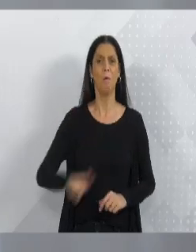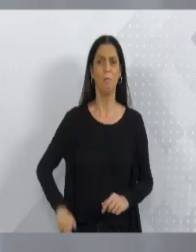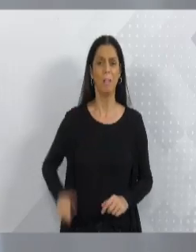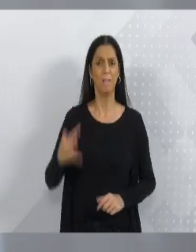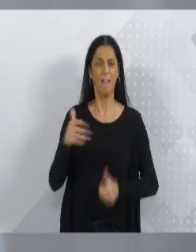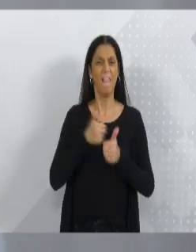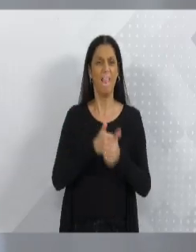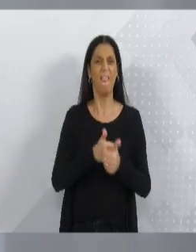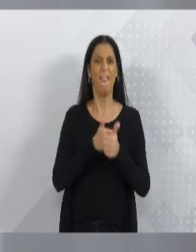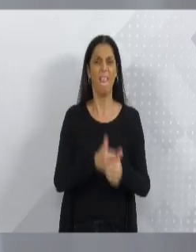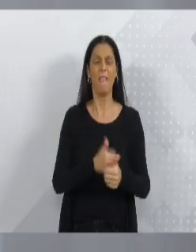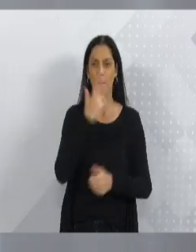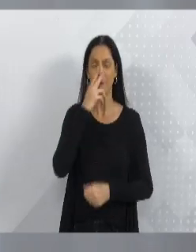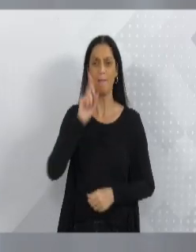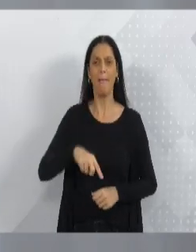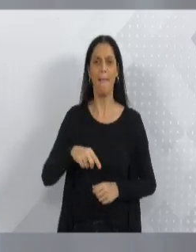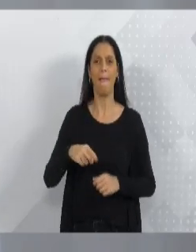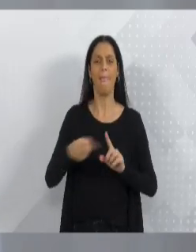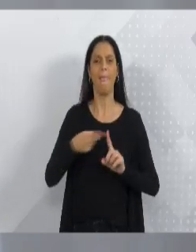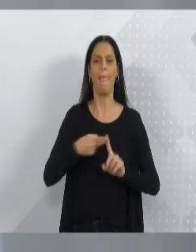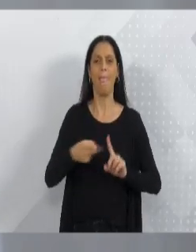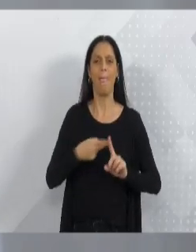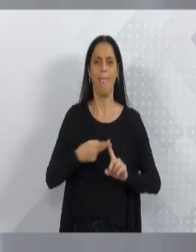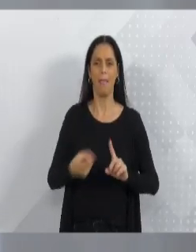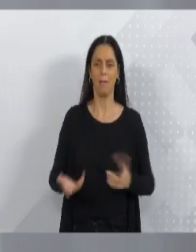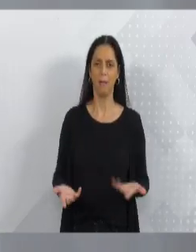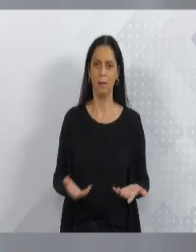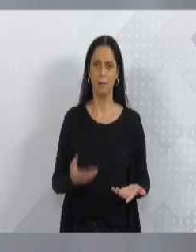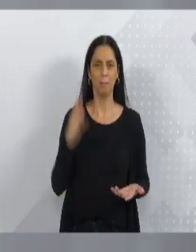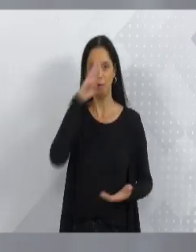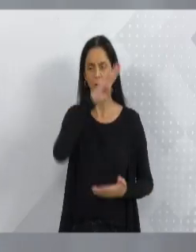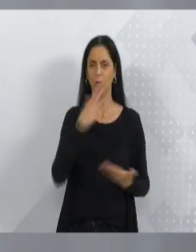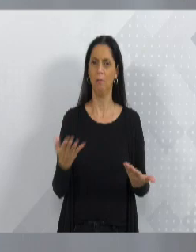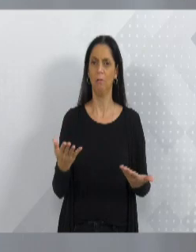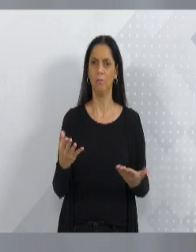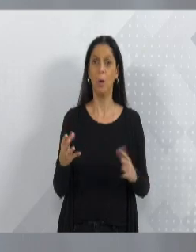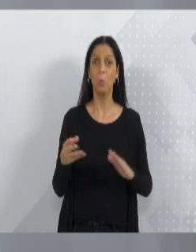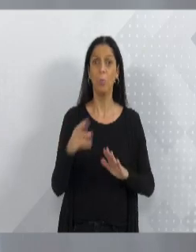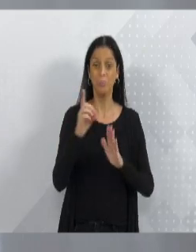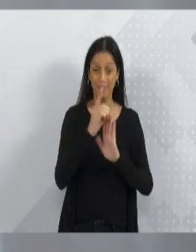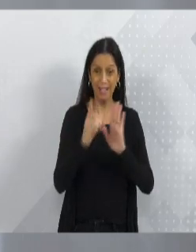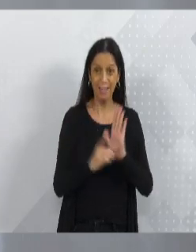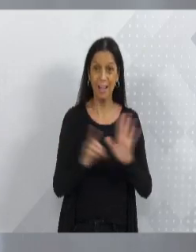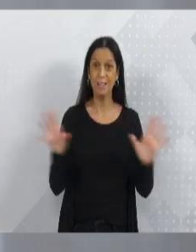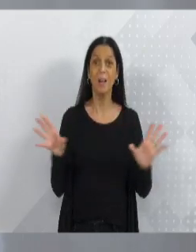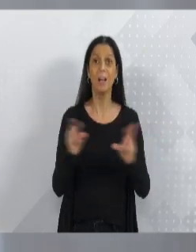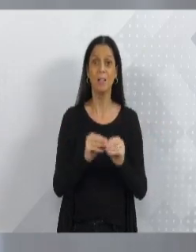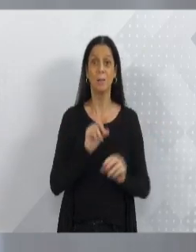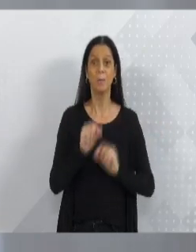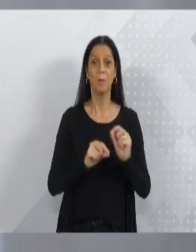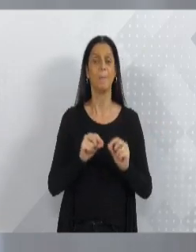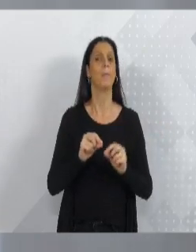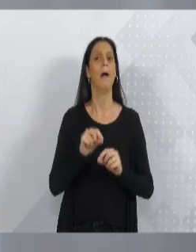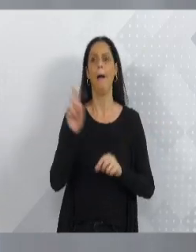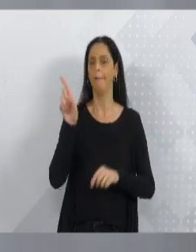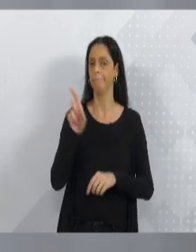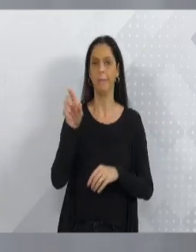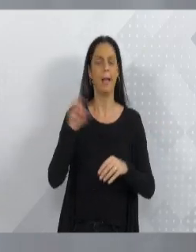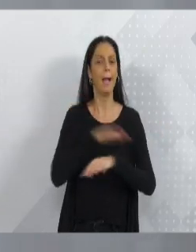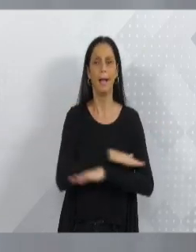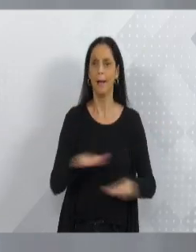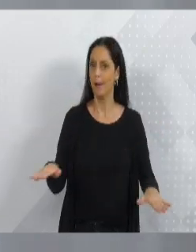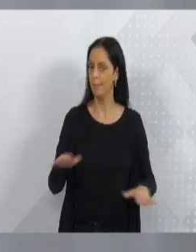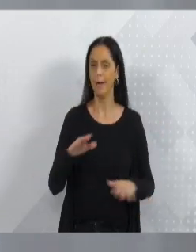da vingança que está acontecendo pelo governo federal, o resumo do decreto é simples. Ele destrói milhares de empregos, ele